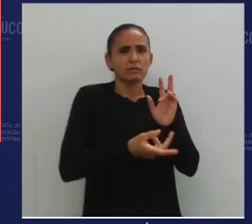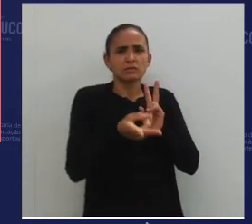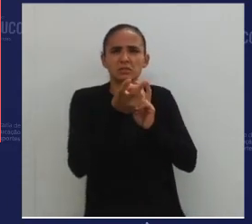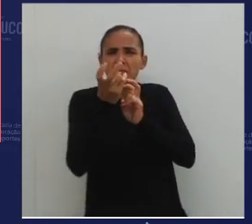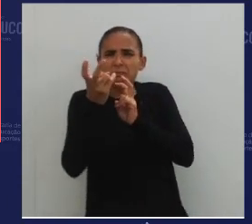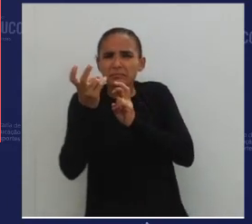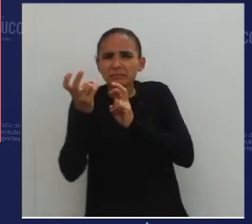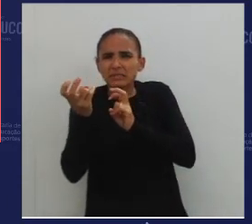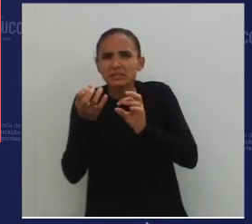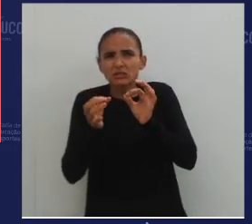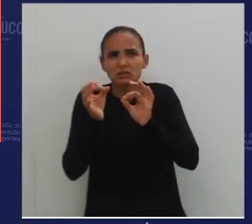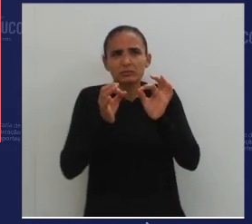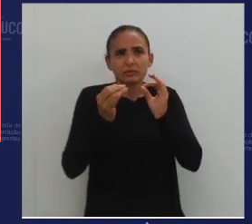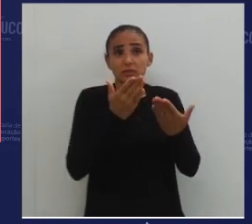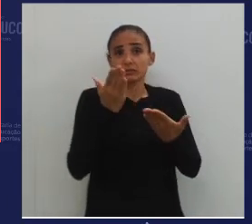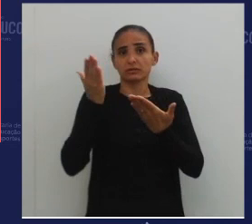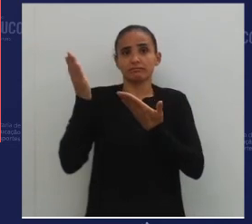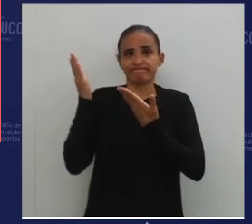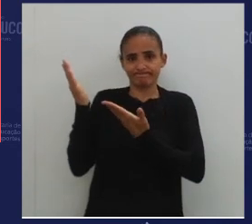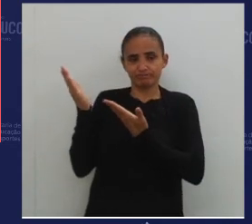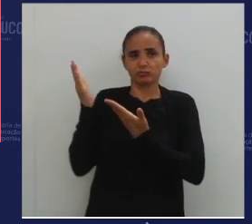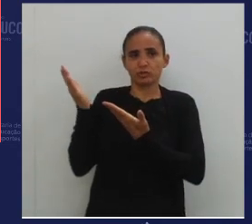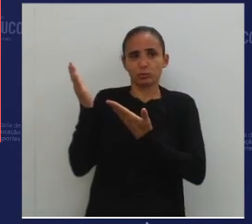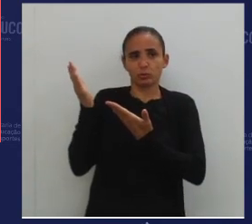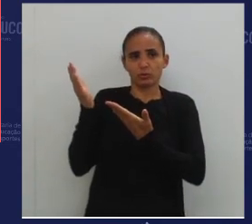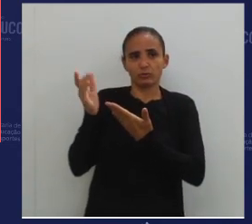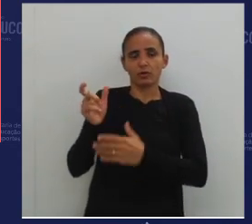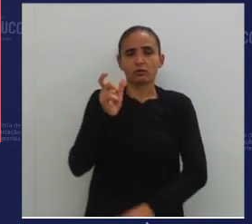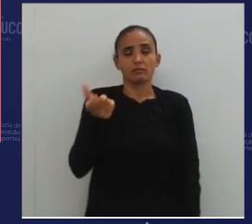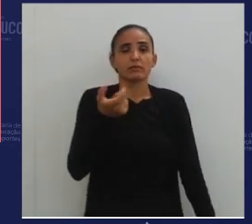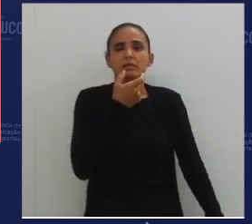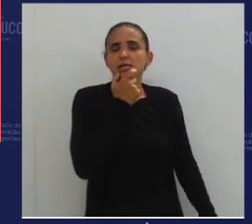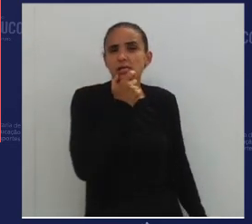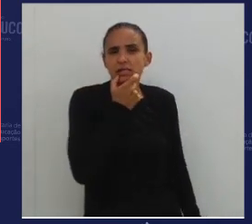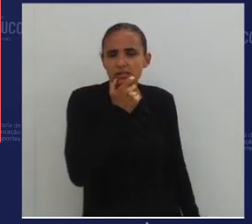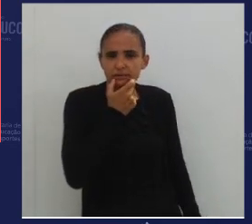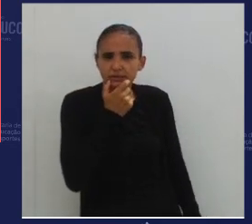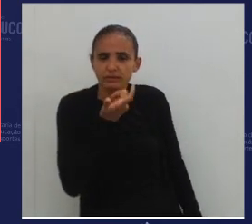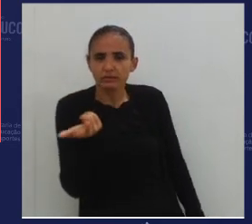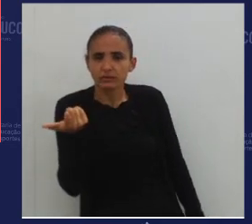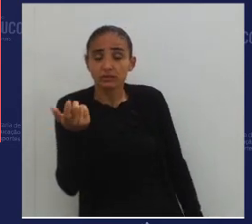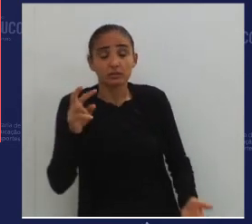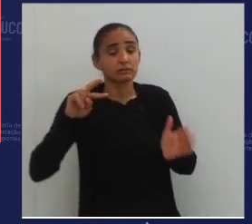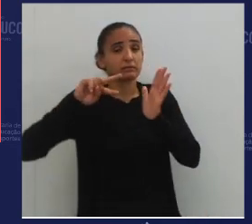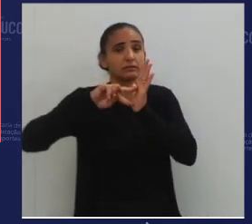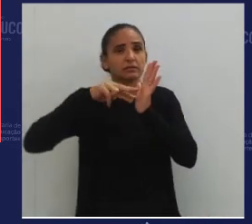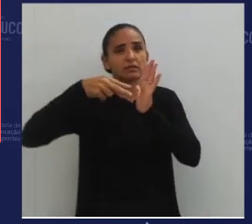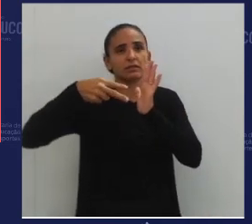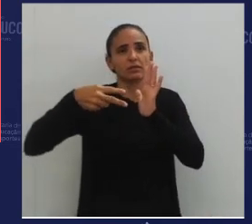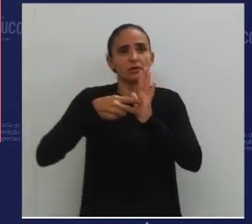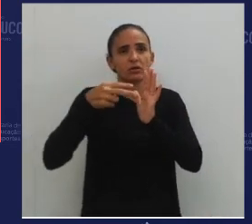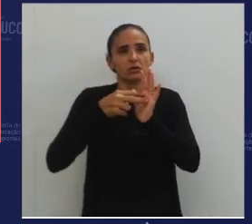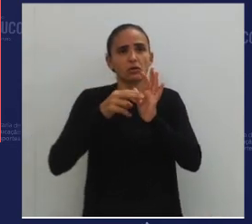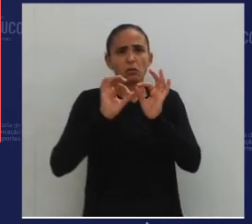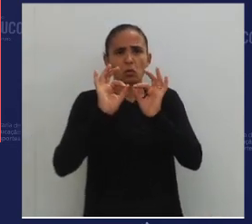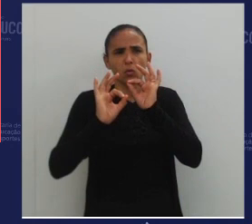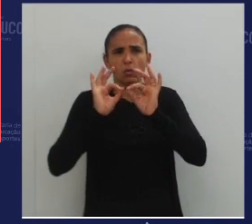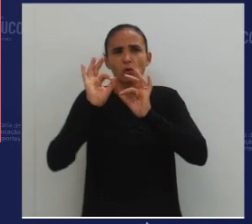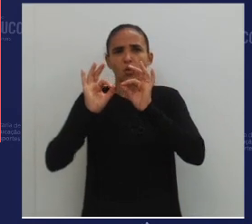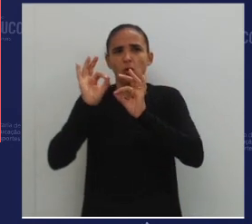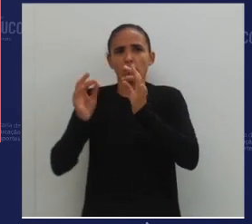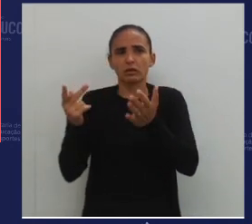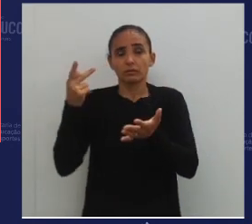sei se vocês já ouviram falar sobre o termo narcótico, ele foi adotado na língua inglesa e refere-se a alguns